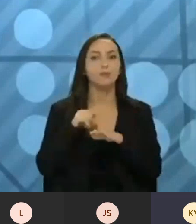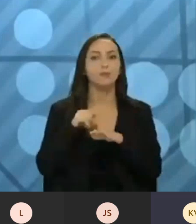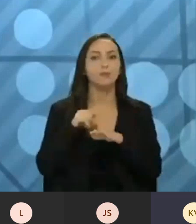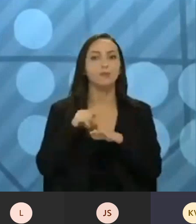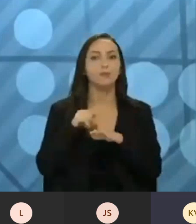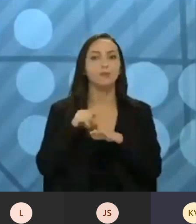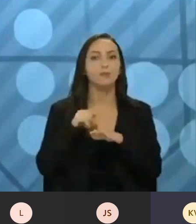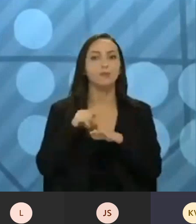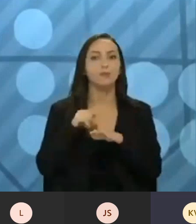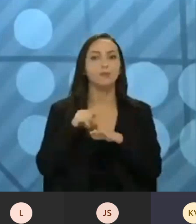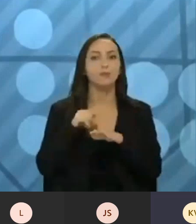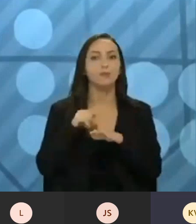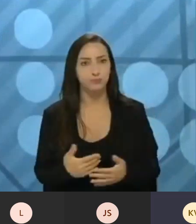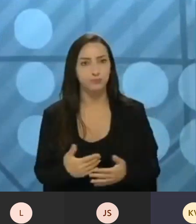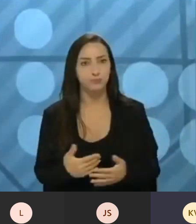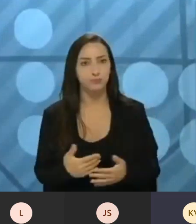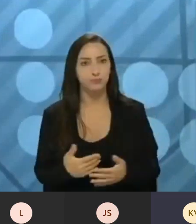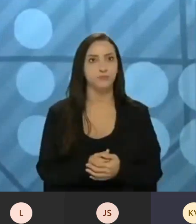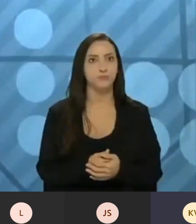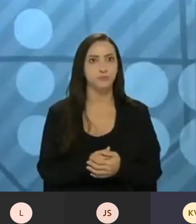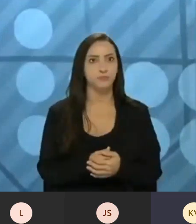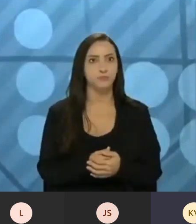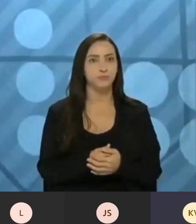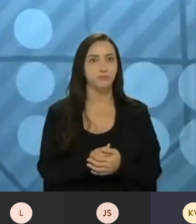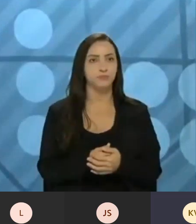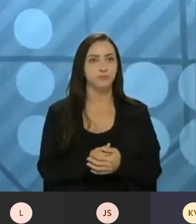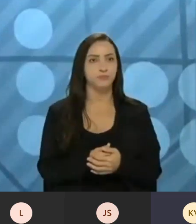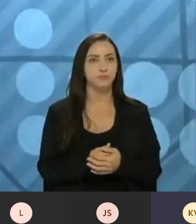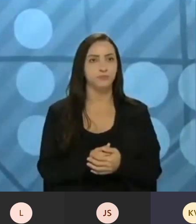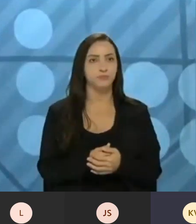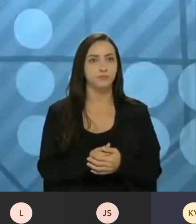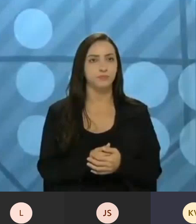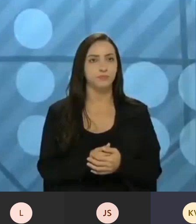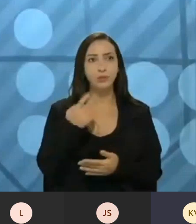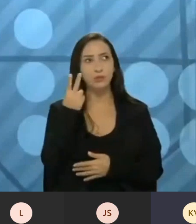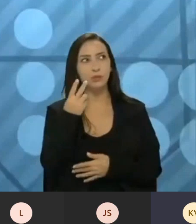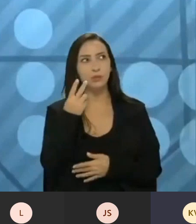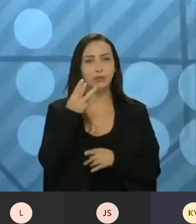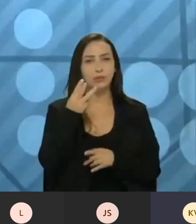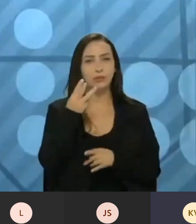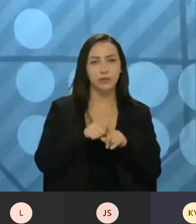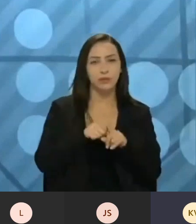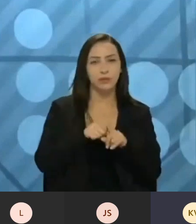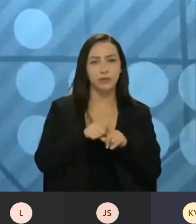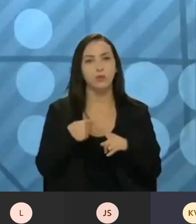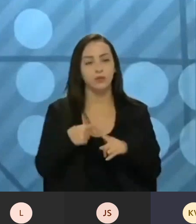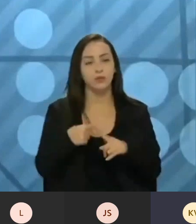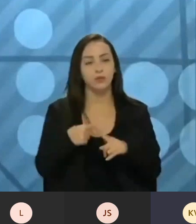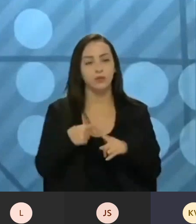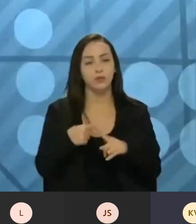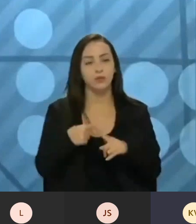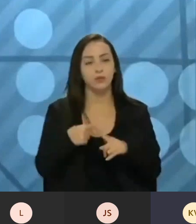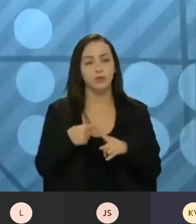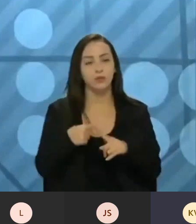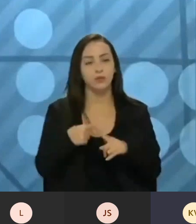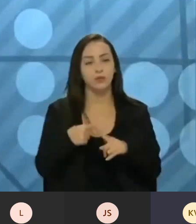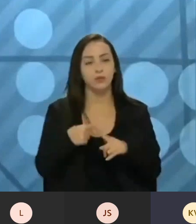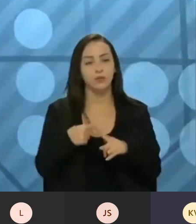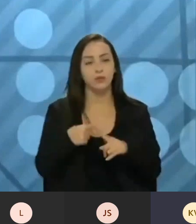por diante. Então, esse tempo de 2 a 3 meses seria basicamente o quê? O